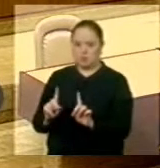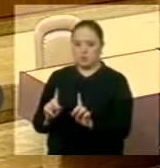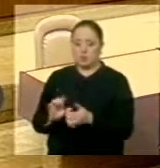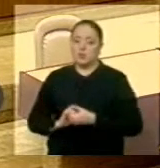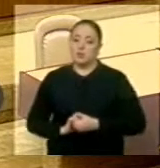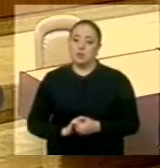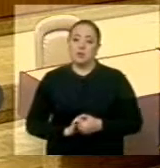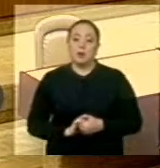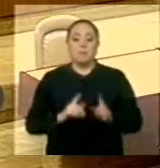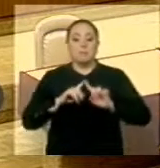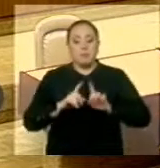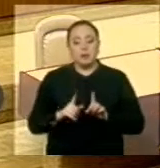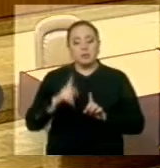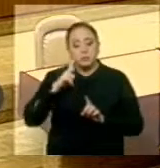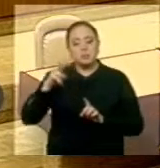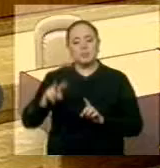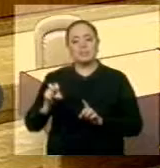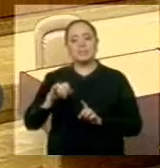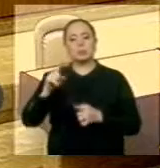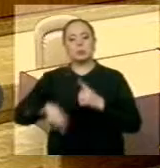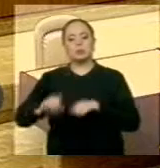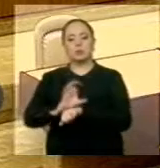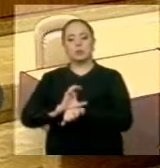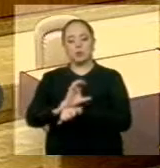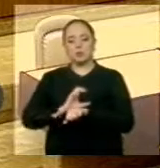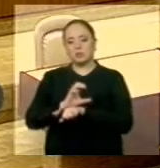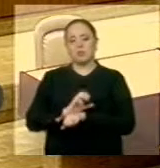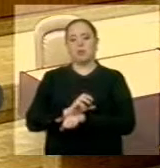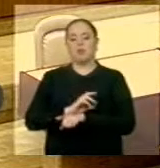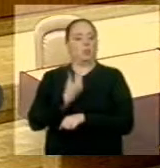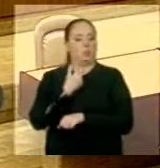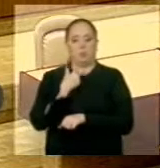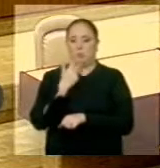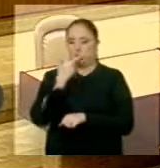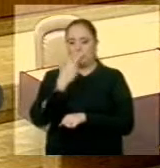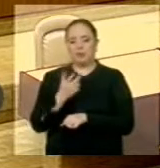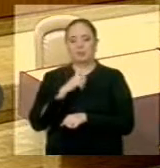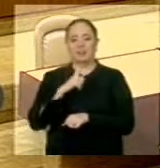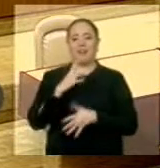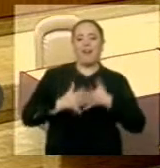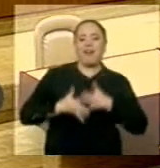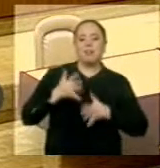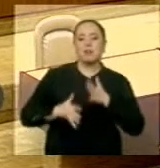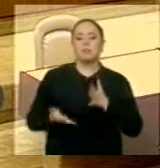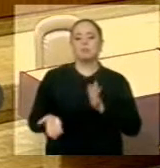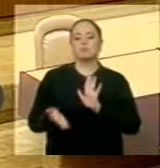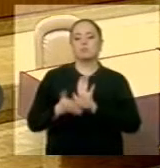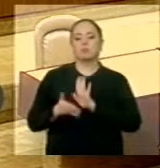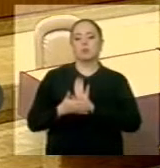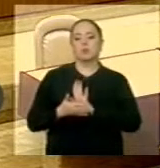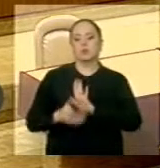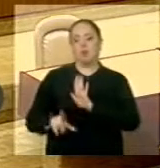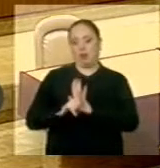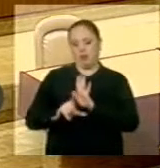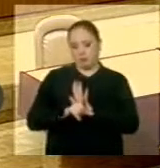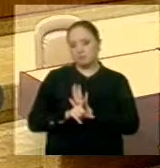O reconhecimento de sua inconstitucionalidade, contudo, não pode levar ao comprometimento dos propósitos dessa